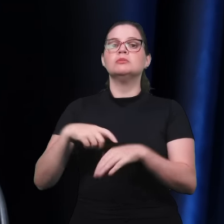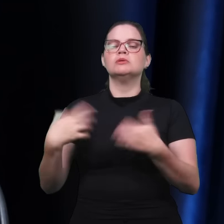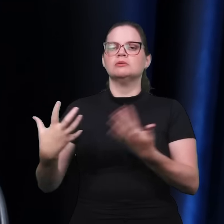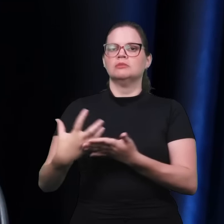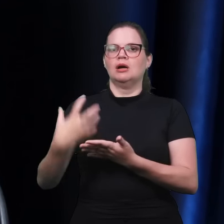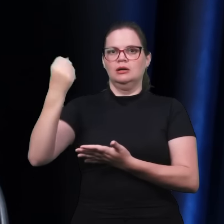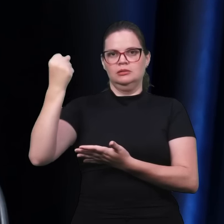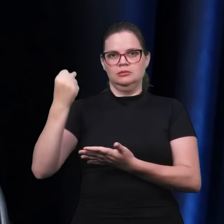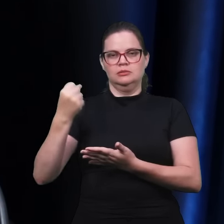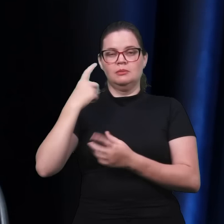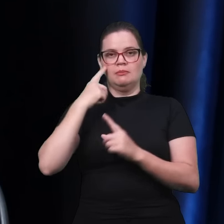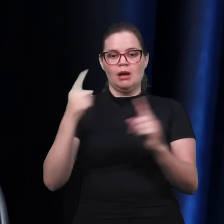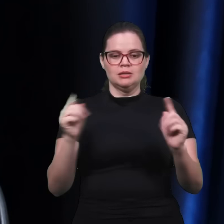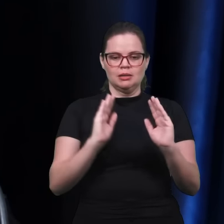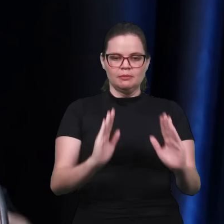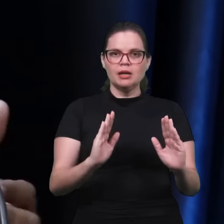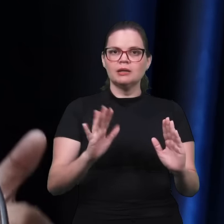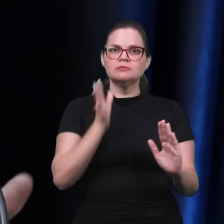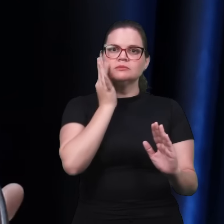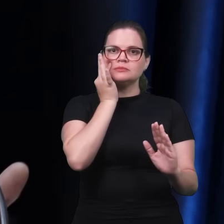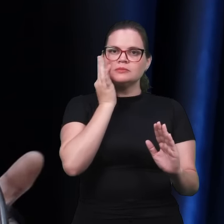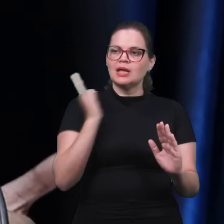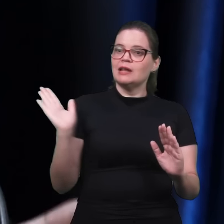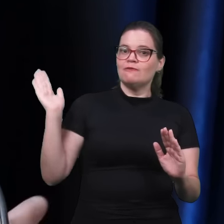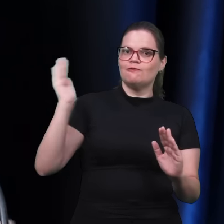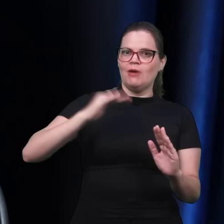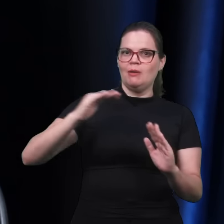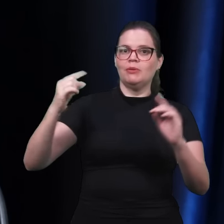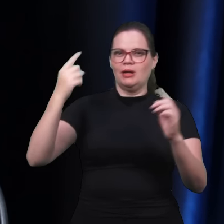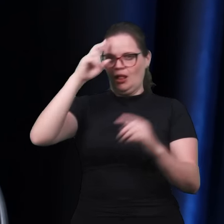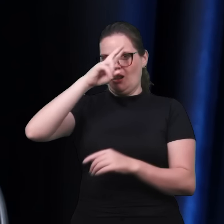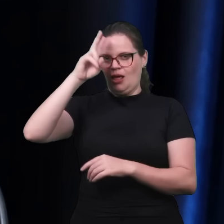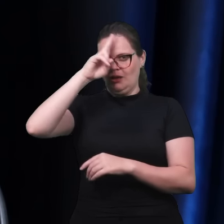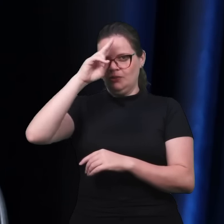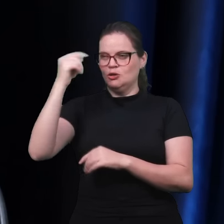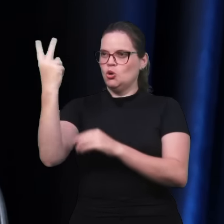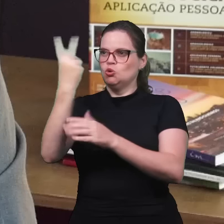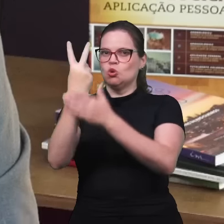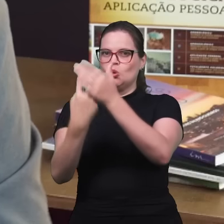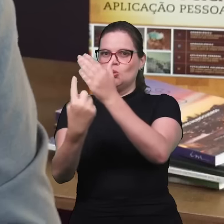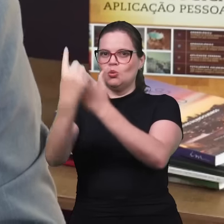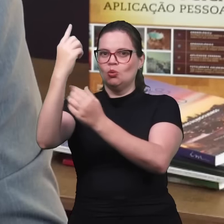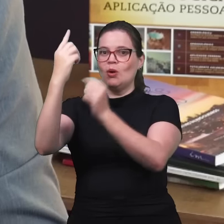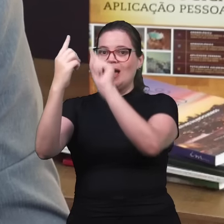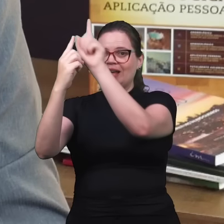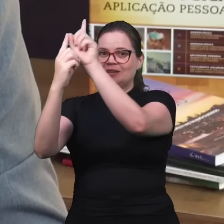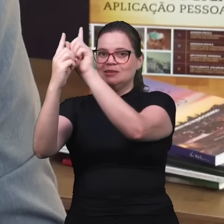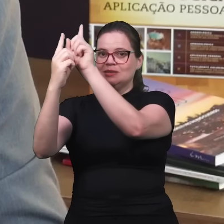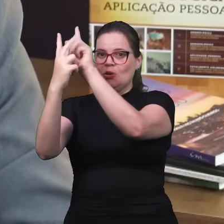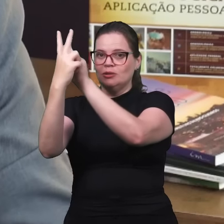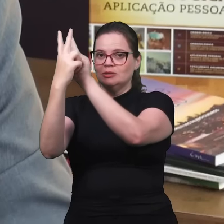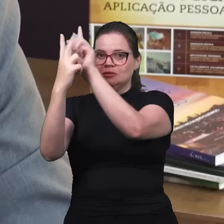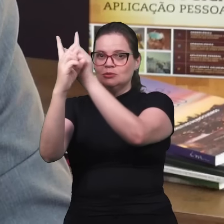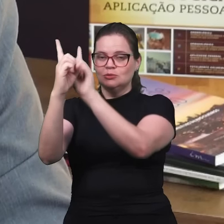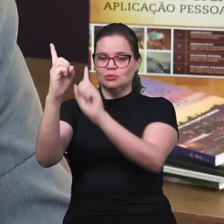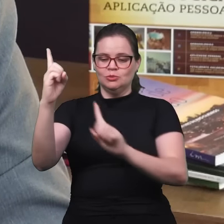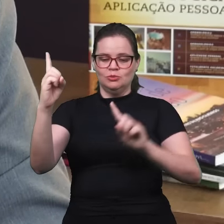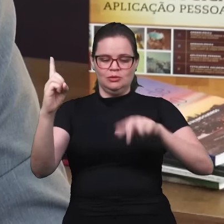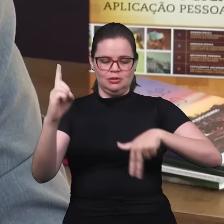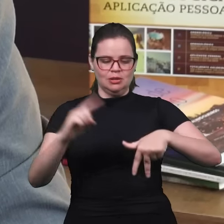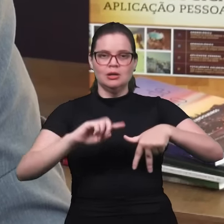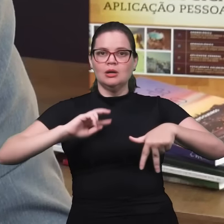ao período do Filho, né, Deus que se fez carne para resgatar o homem. Glória a Jesus. Mas como nós estamos fazendo esse salto